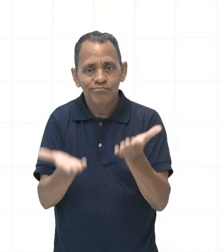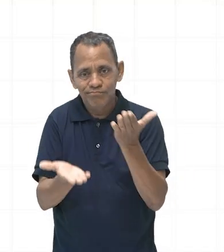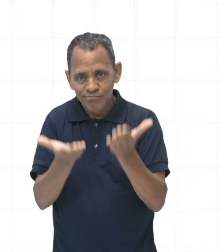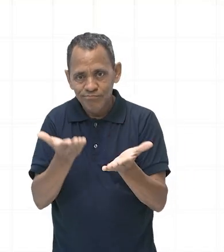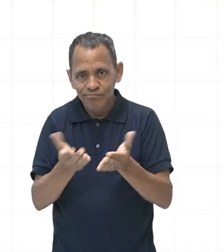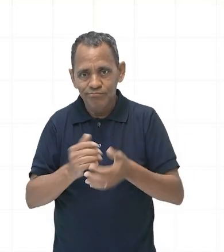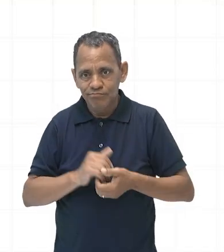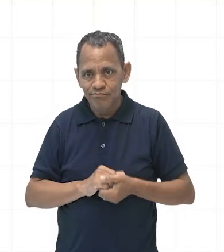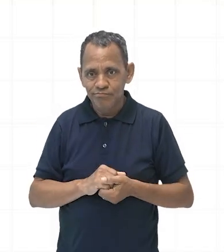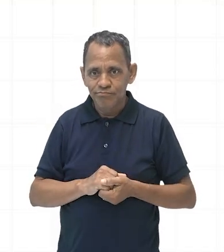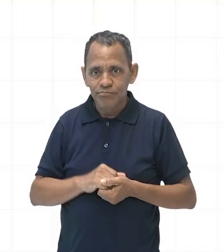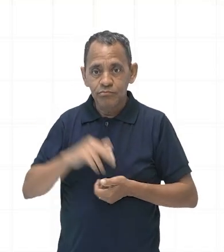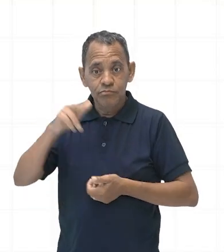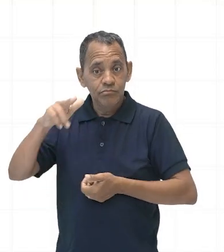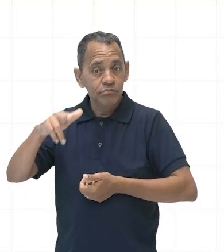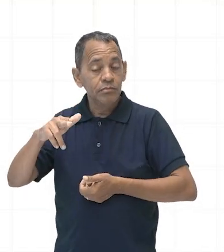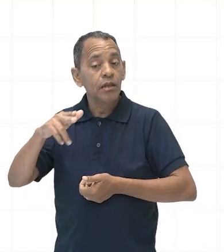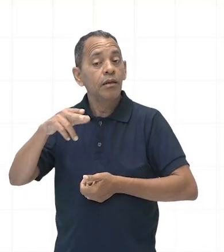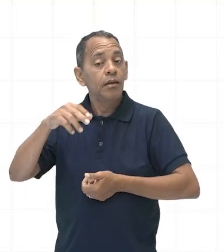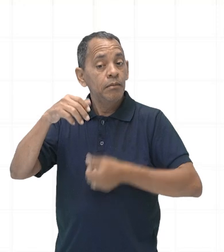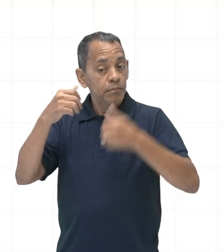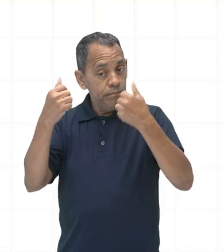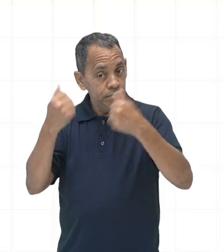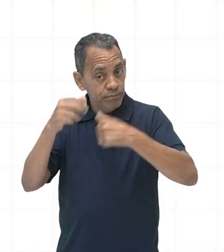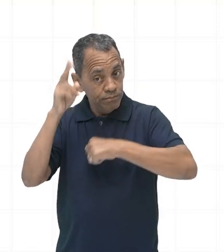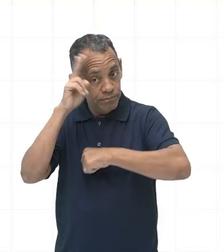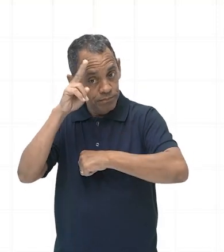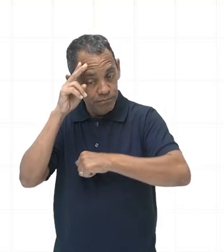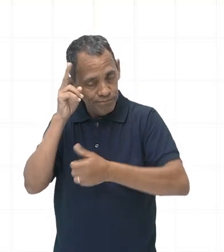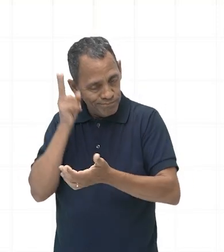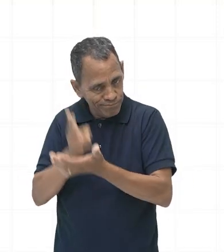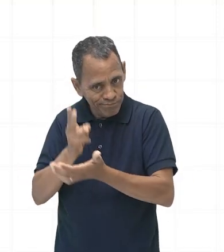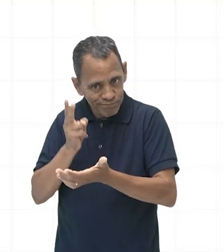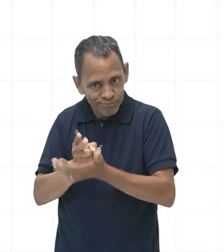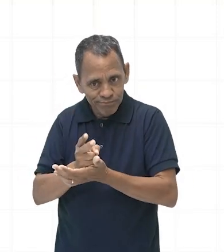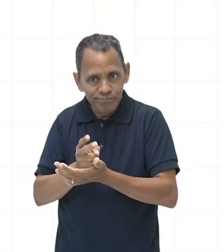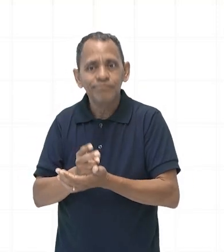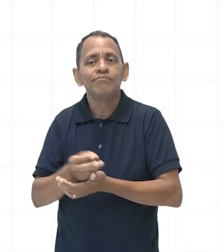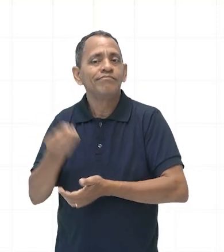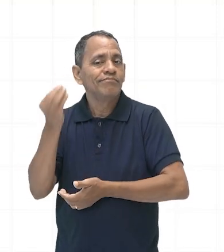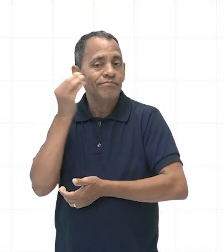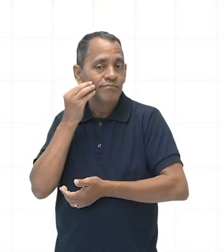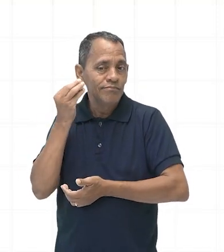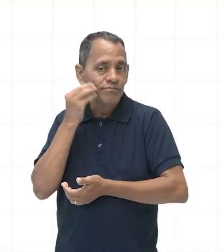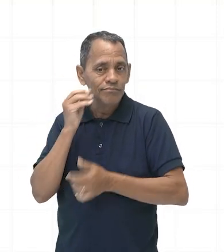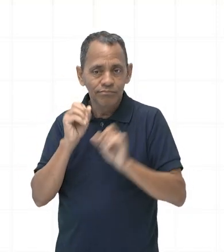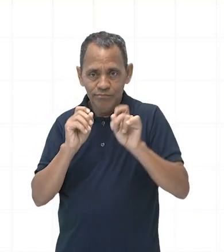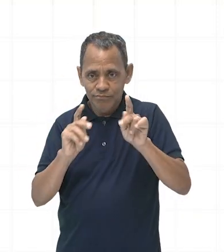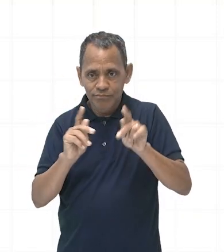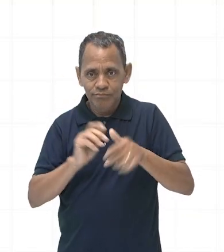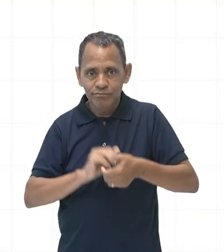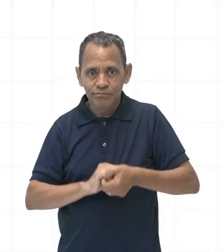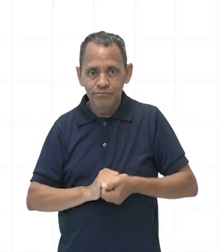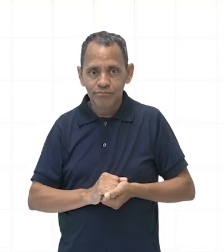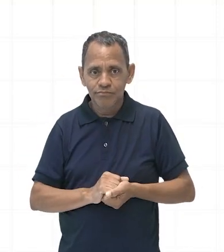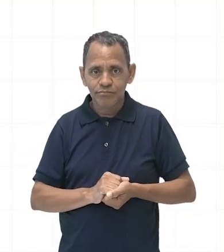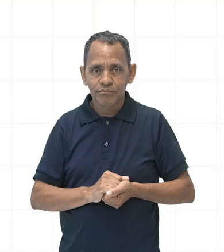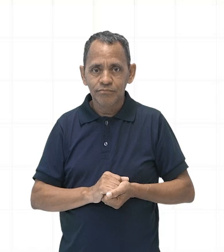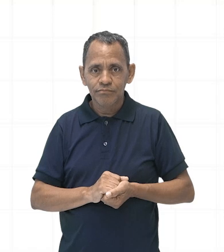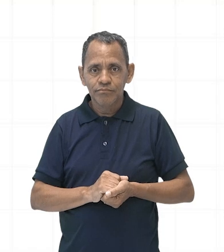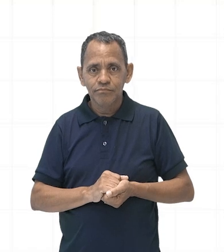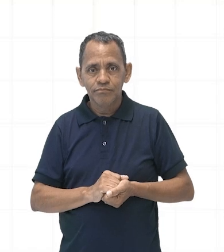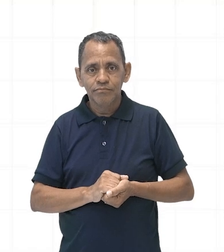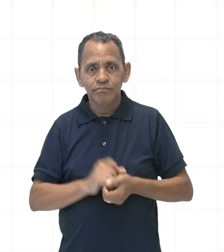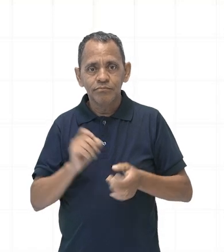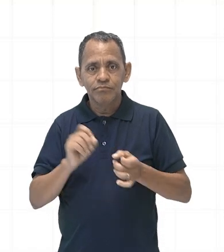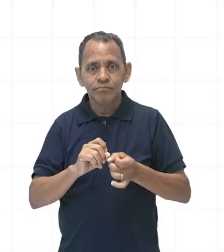proporcionais. Eu nunca posso esquecer de fazer esse teste. Eu tenho que fazer esse teste, beleza? Muito bem. O que é que nós